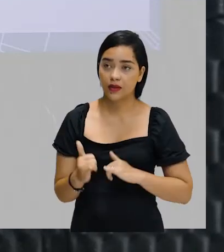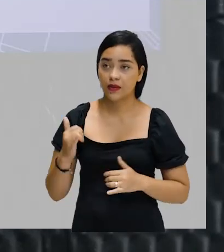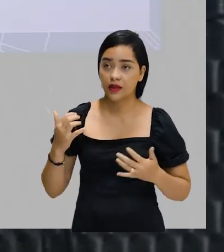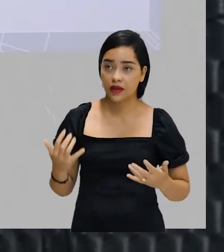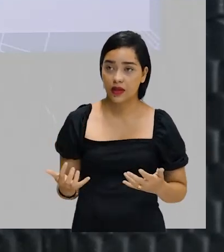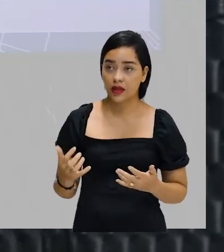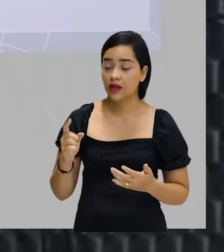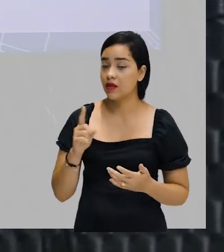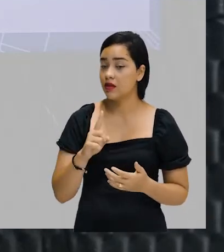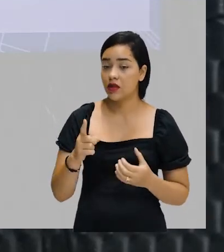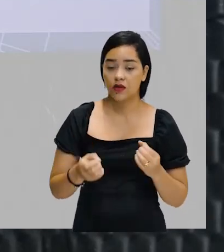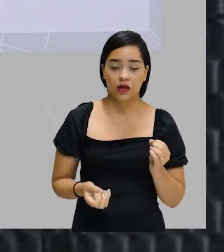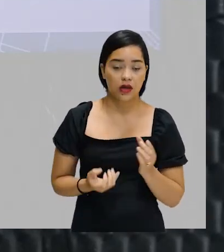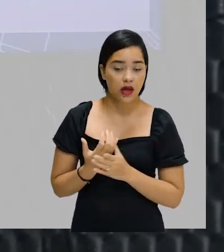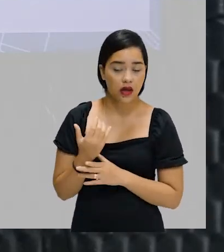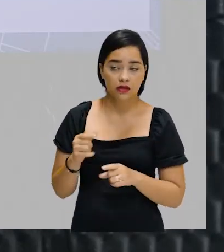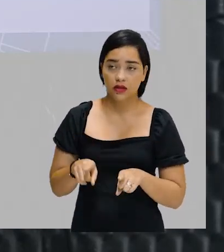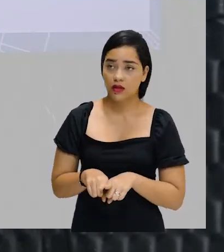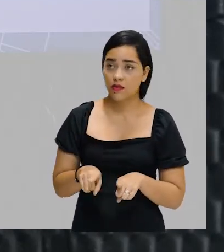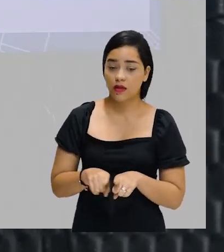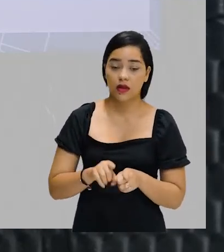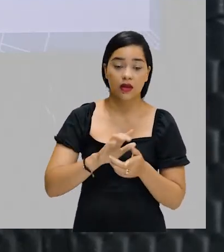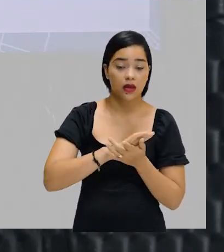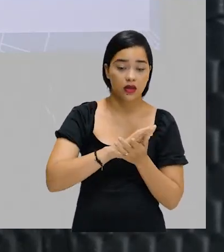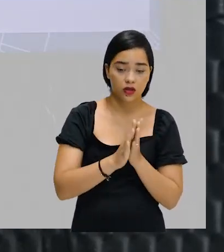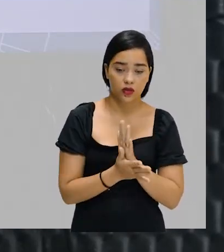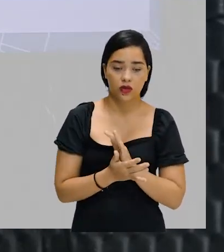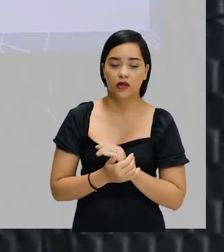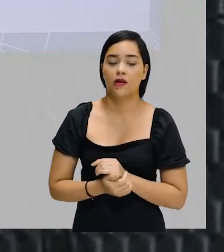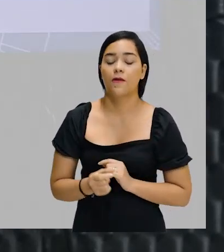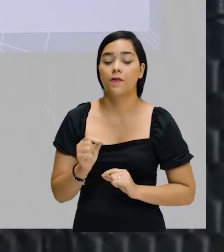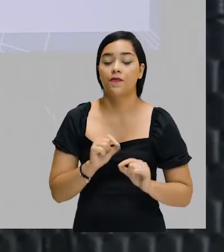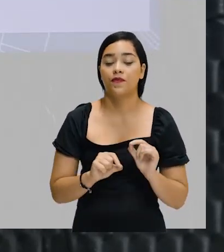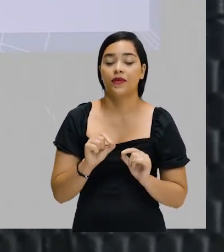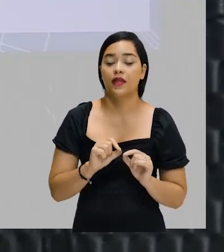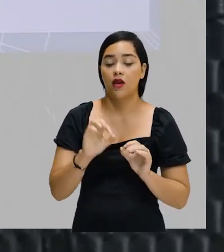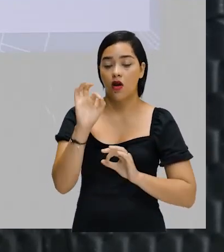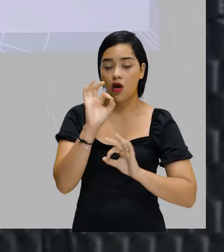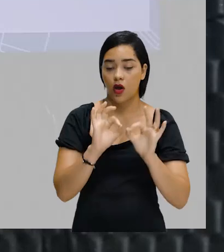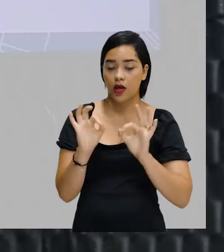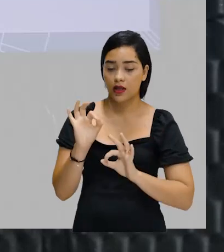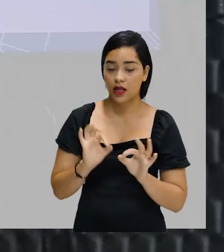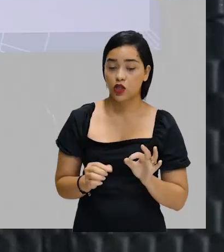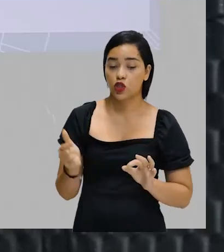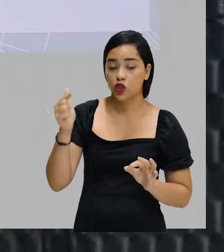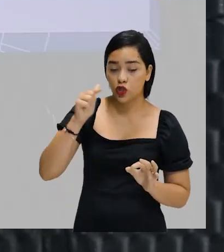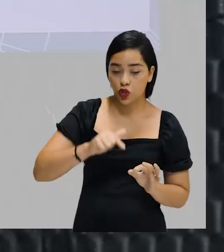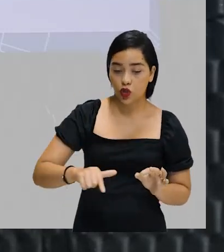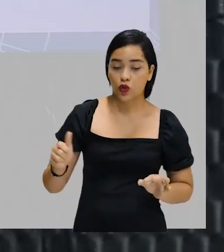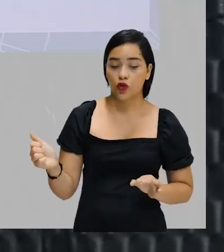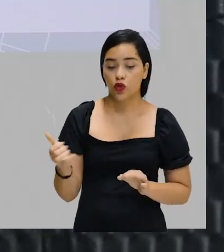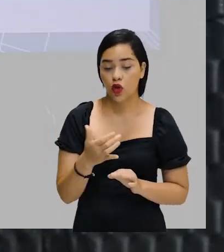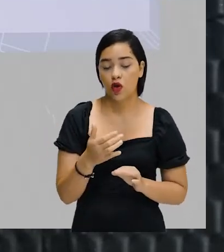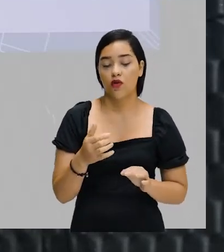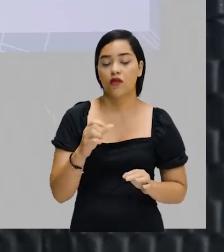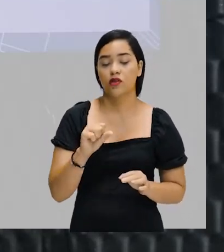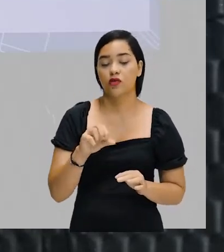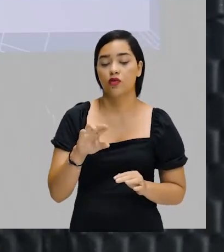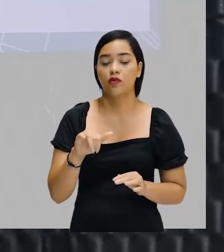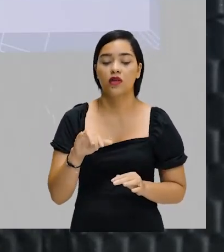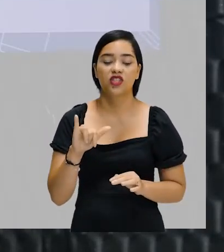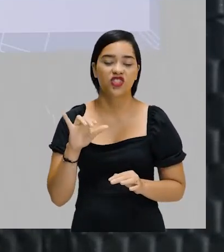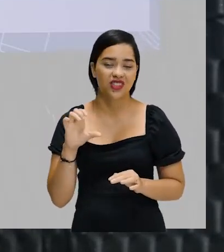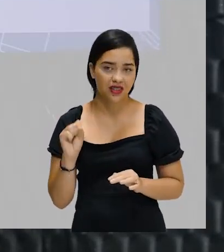átomos não são criados nem destruídos, são simplesmente rearranjados, originando